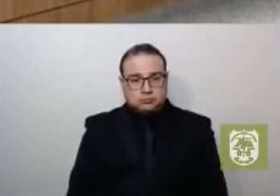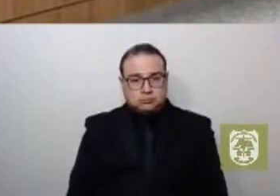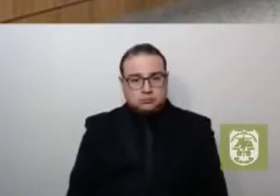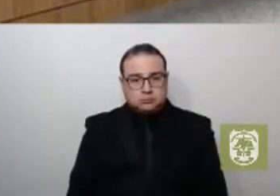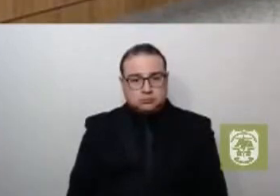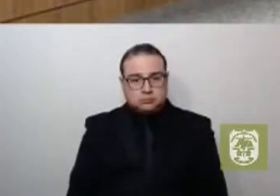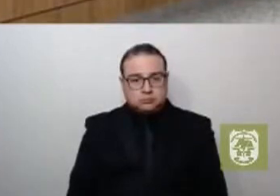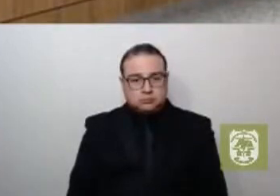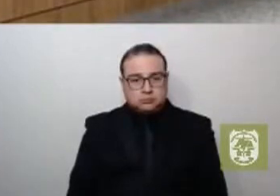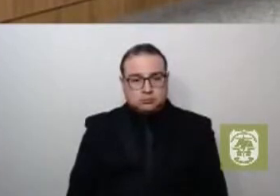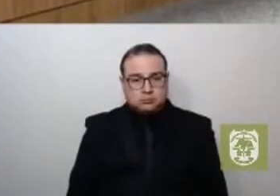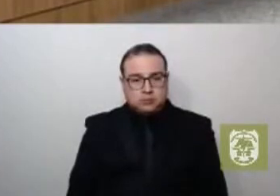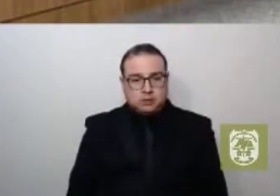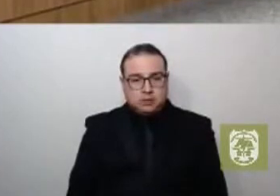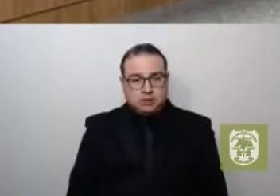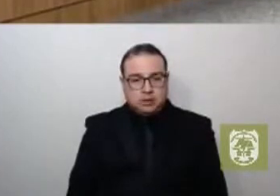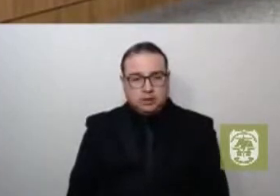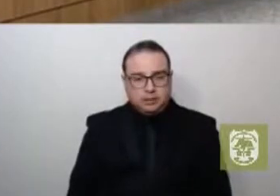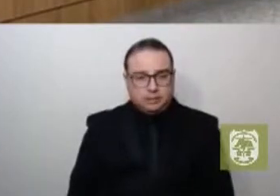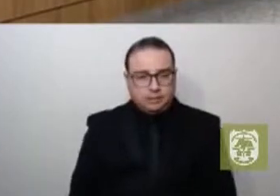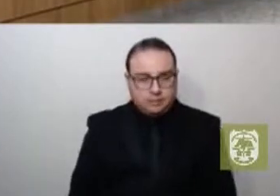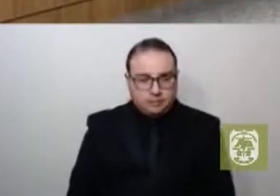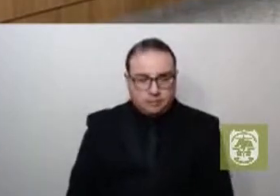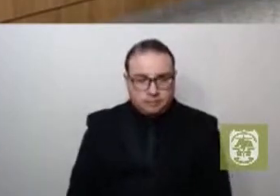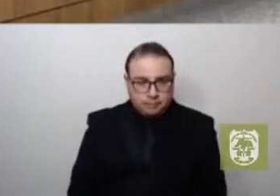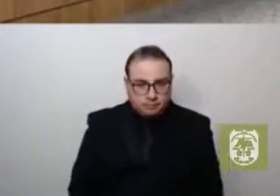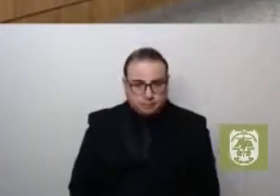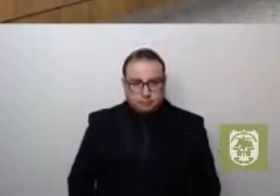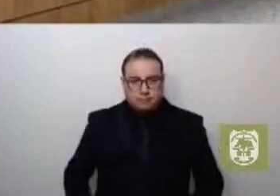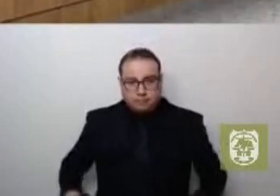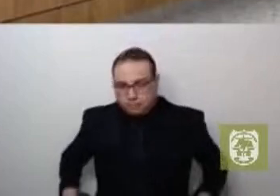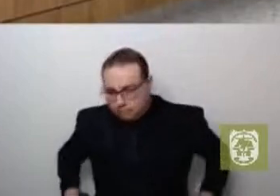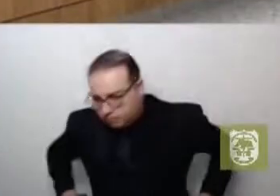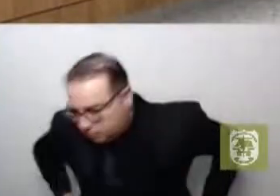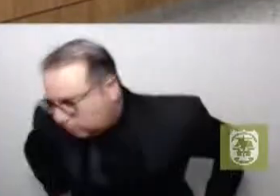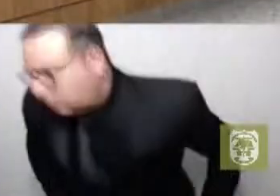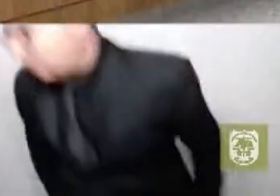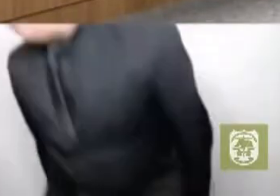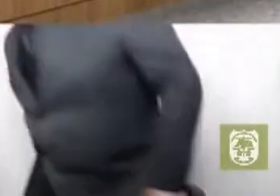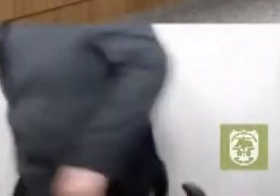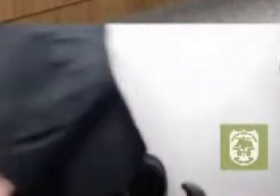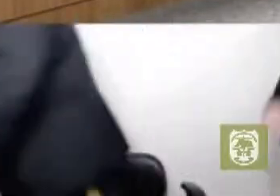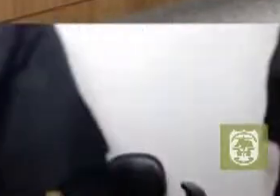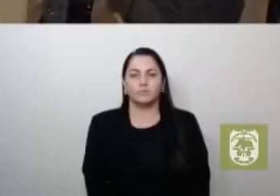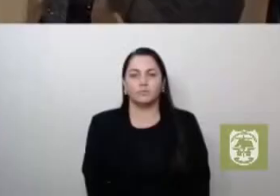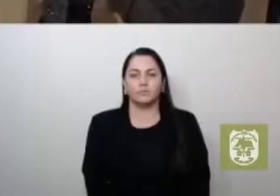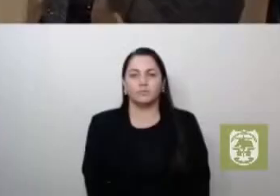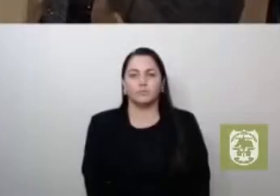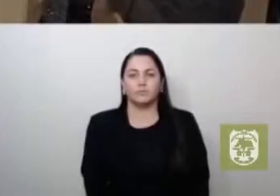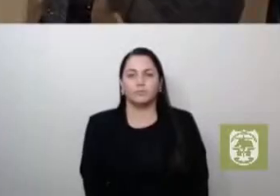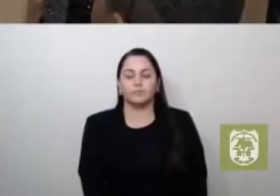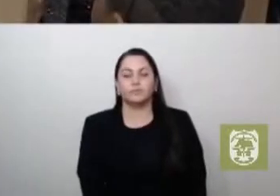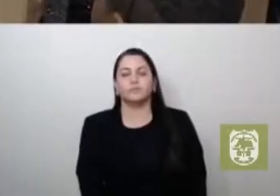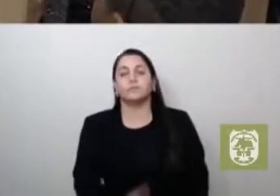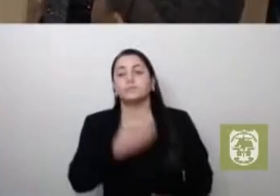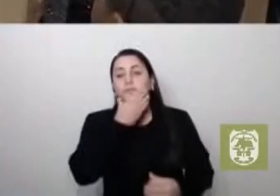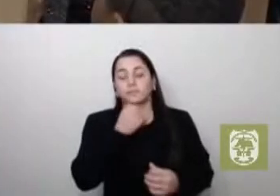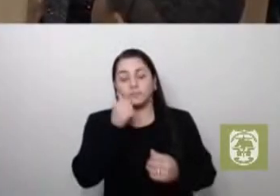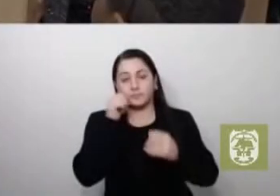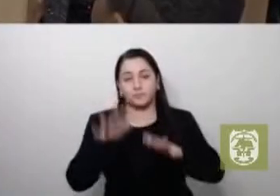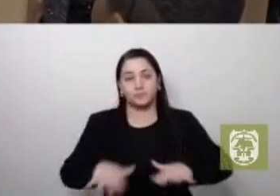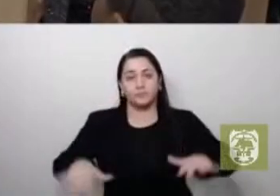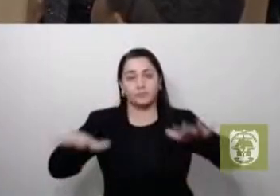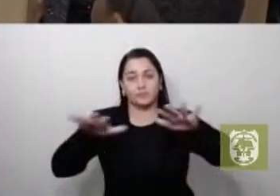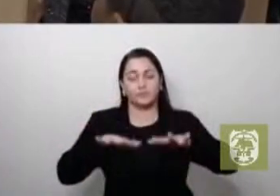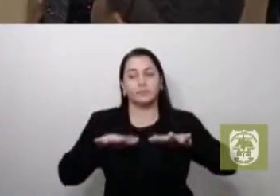de Justiça, que vai permitir que sejam acompanhados todos os trabalhos de apoio às vítimas dos crimes cometidos